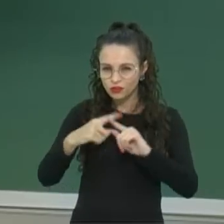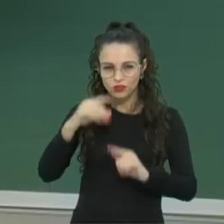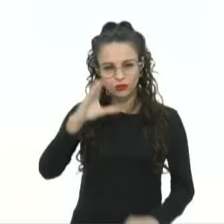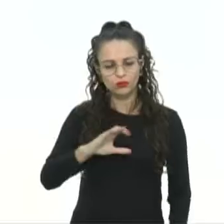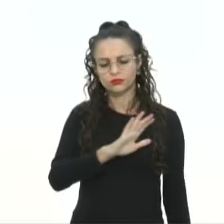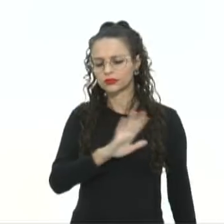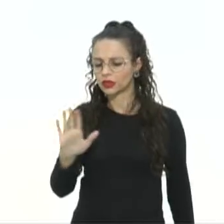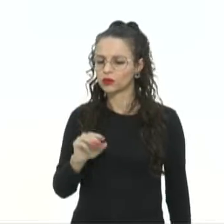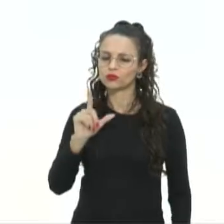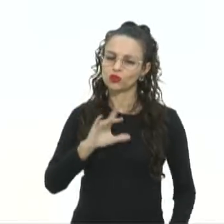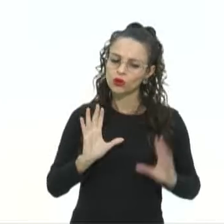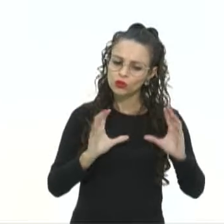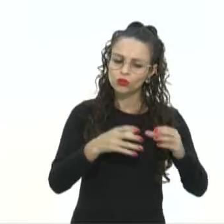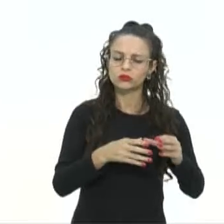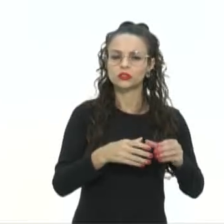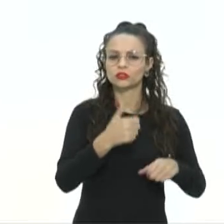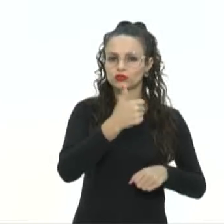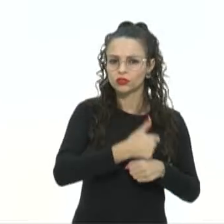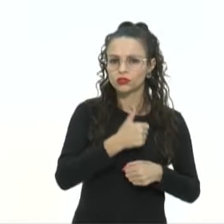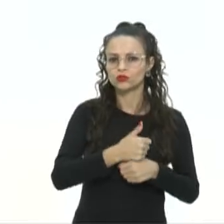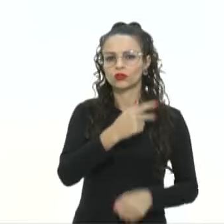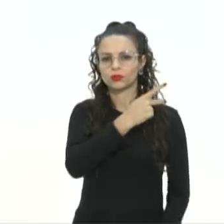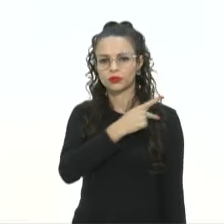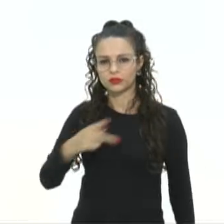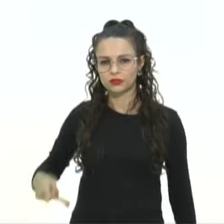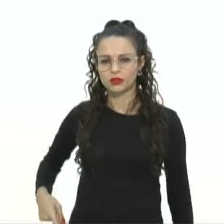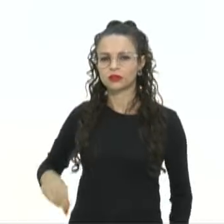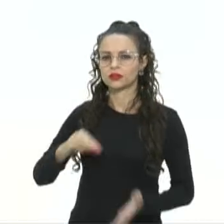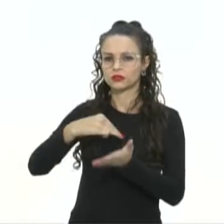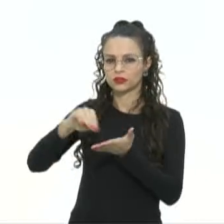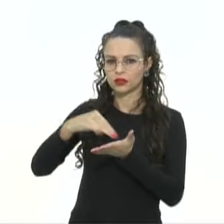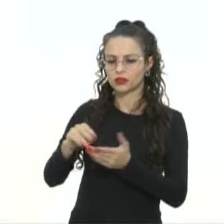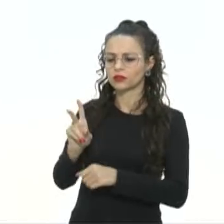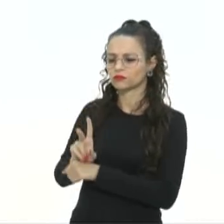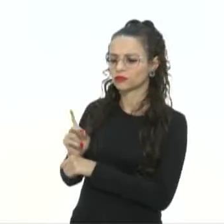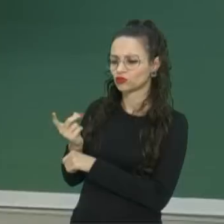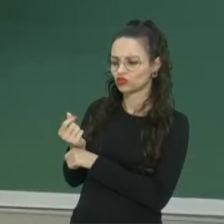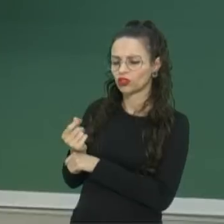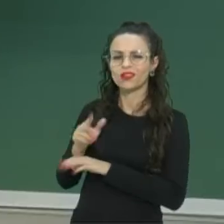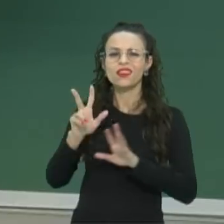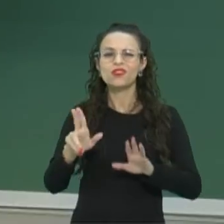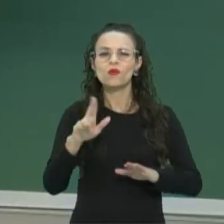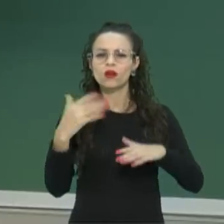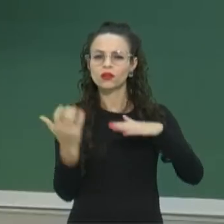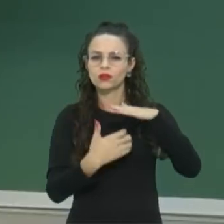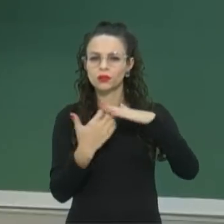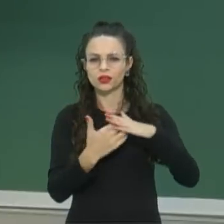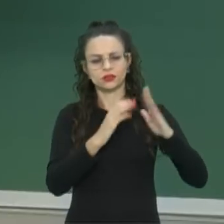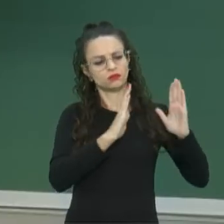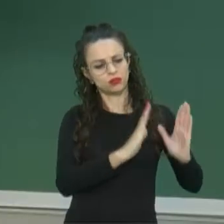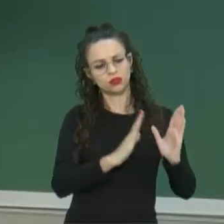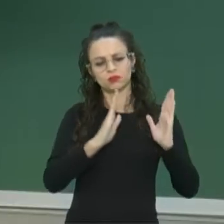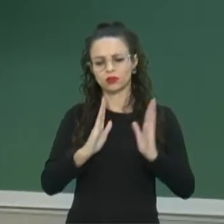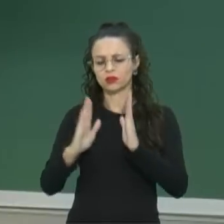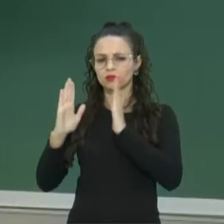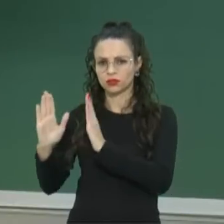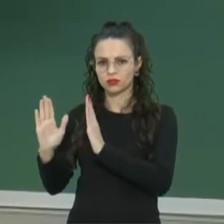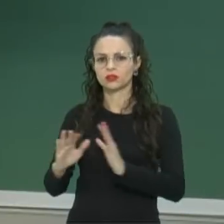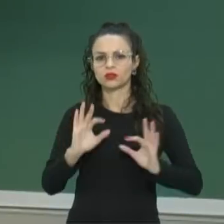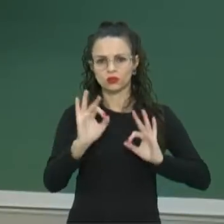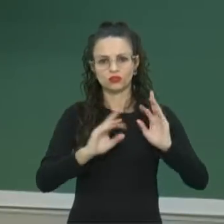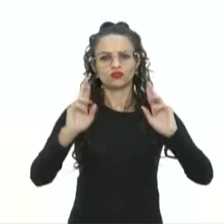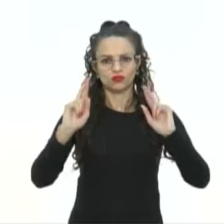conselhos, diretor, fiscal, presidente, secretário e tesoureiro, como se fosse uma empresa, né, que se organiza, né, com uma